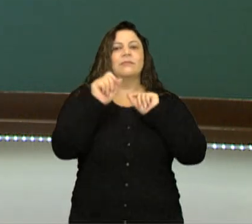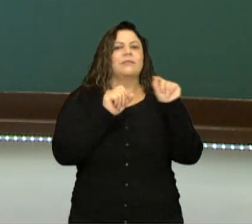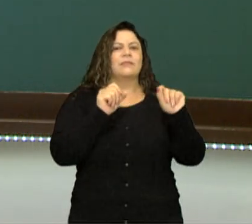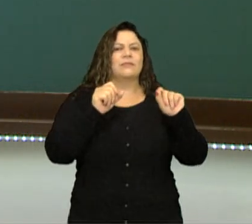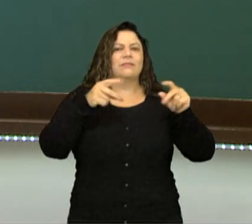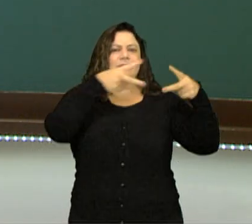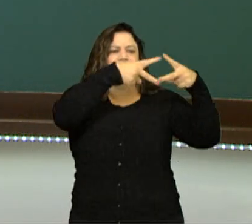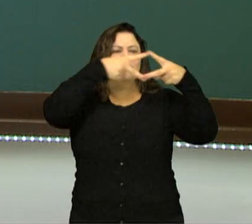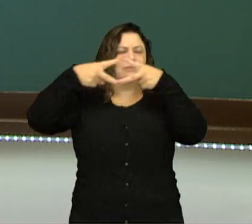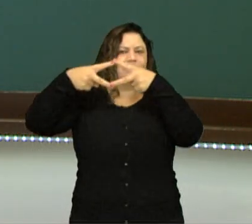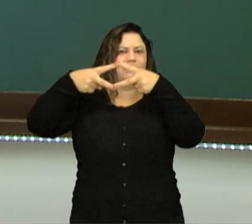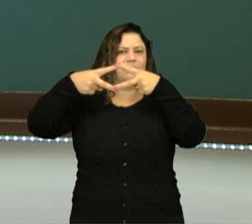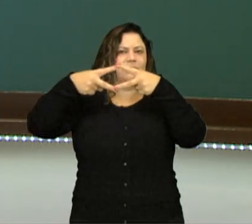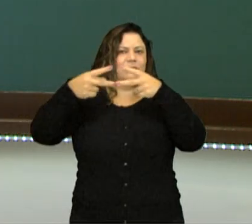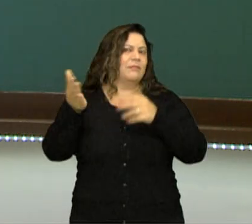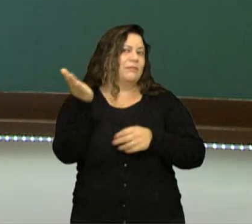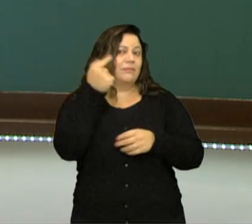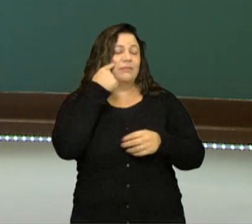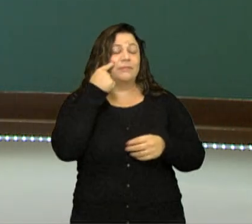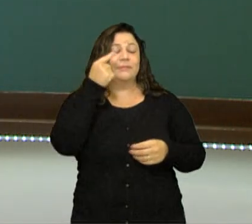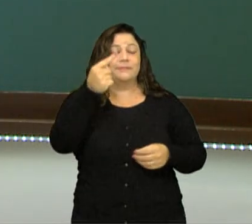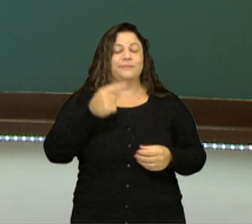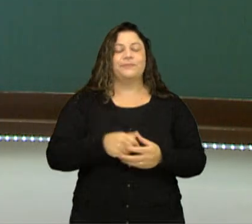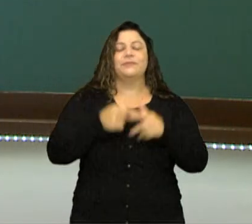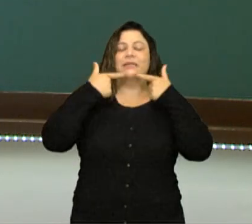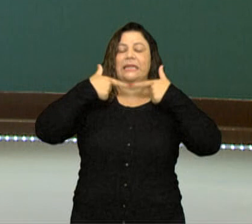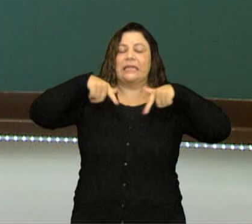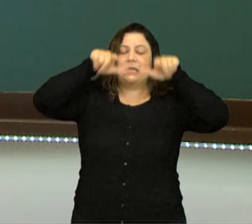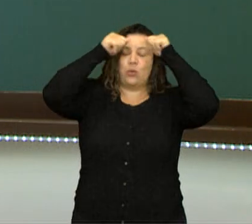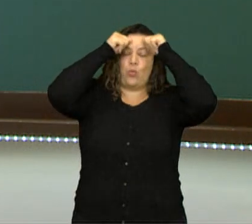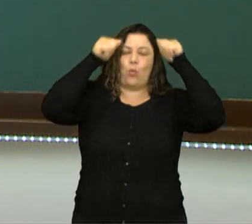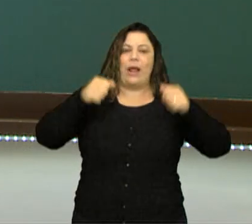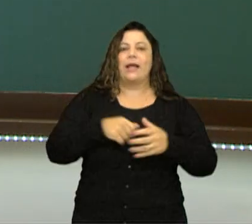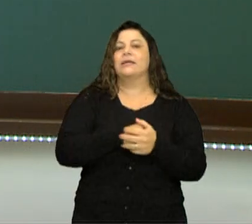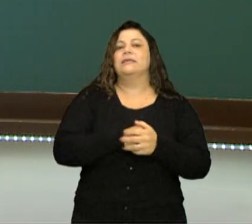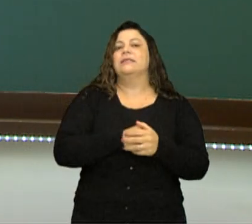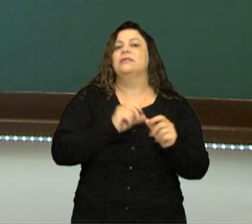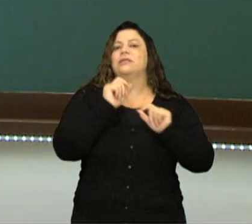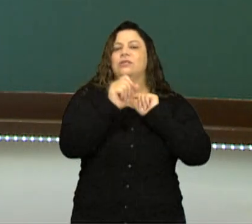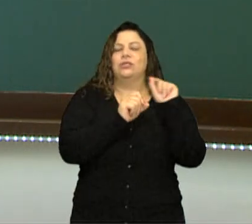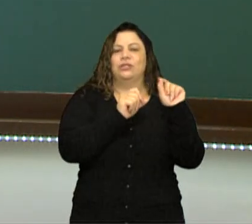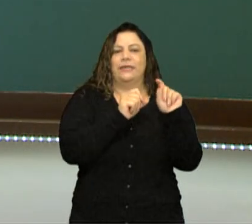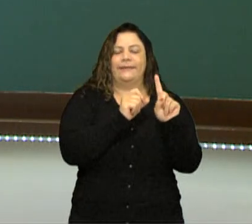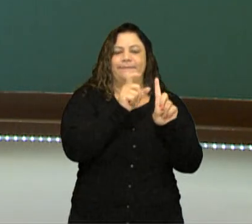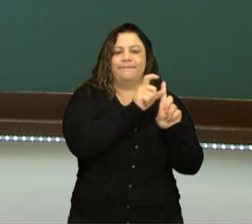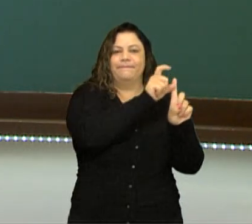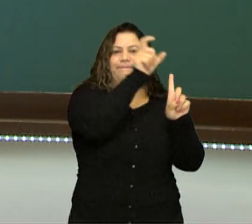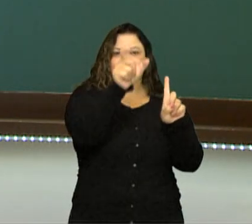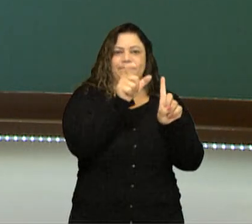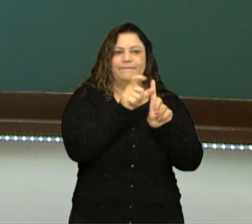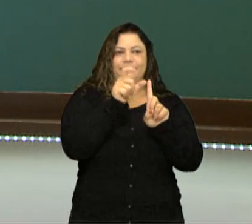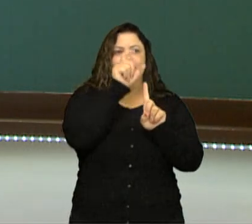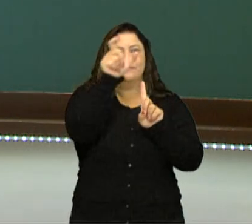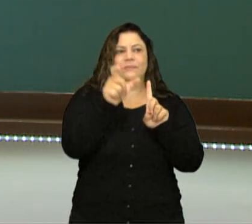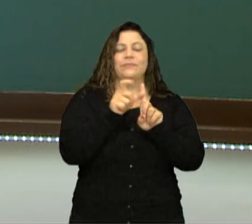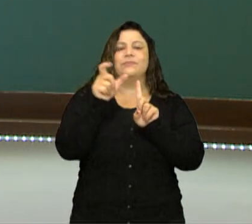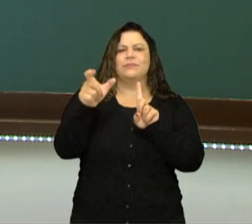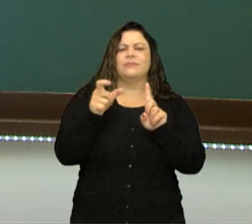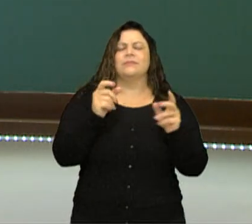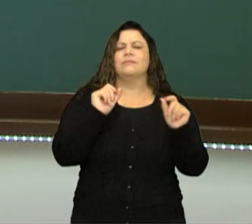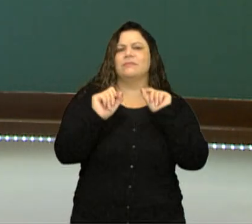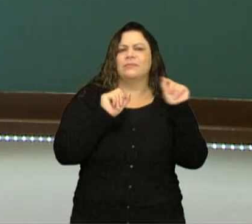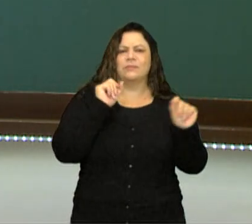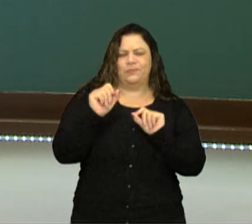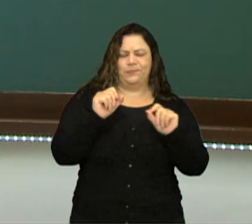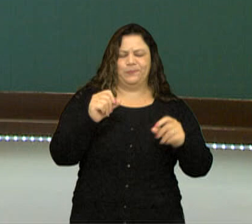tira. Acompanhe, preste atenção também na linguagem não verbal, nas imagens, pois o sentido também se completa entre